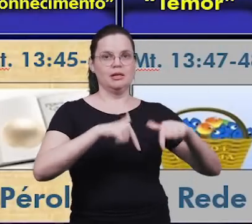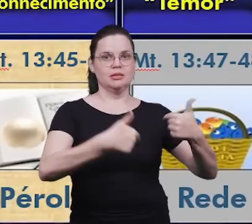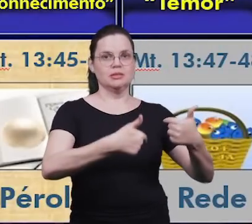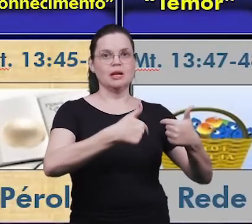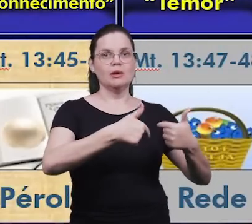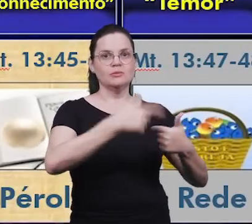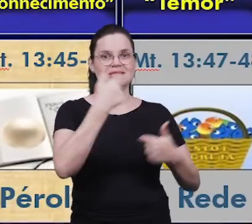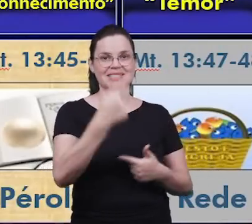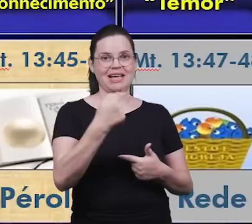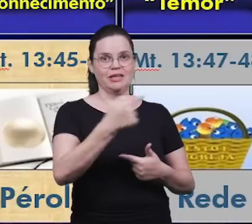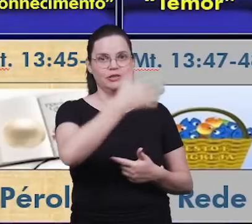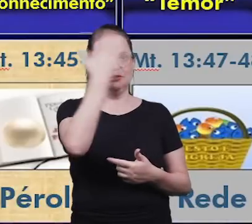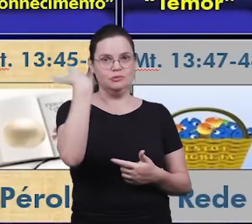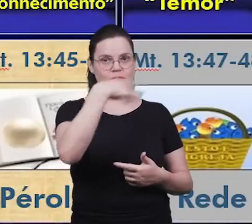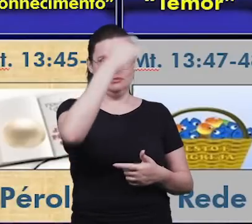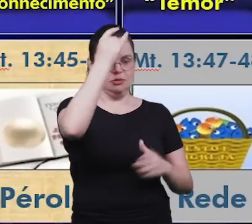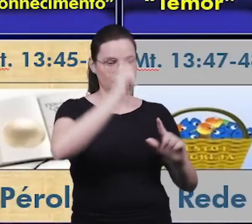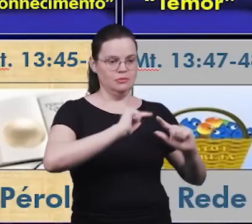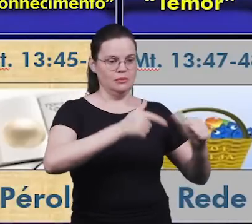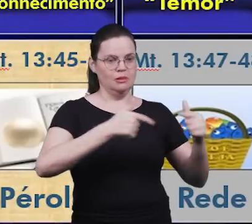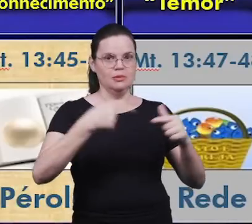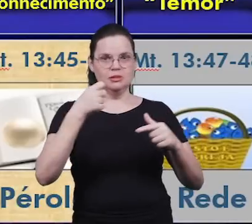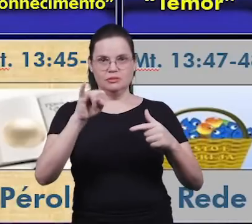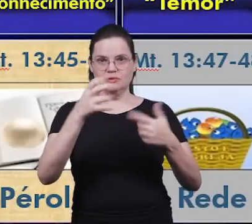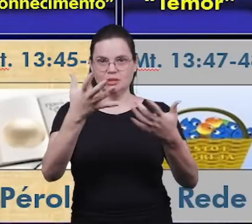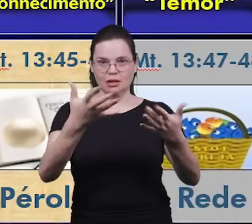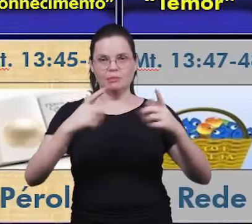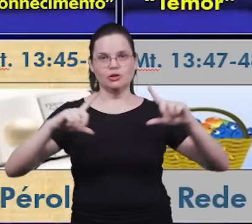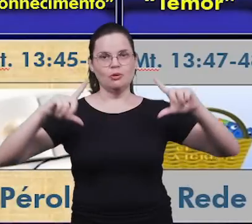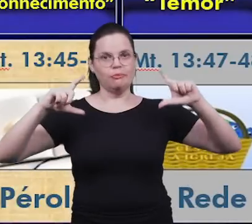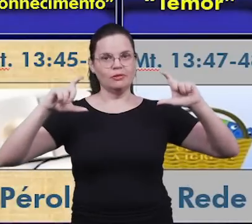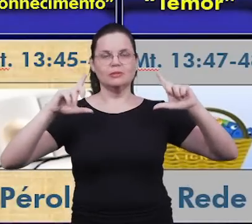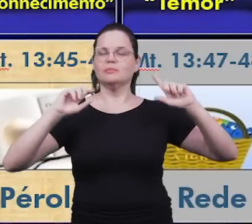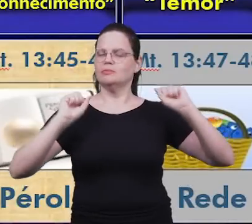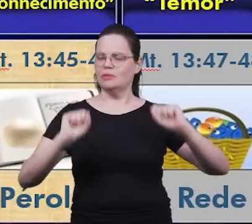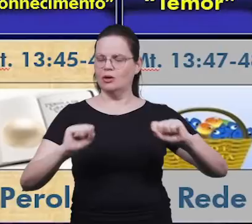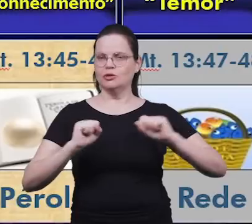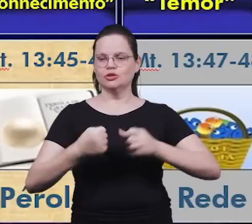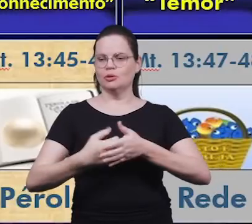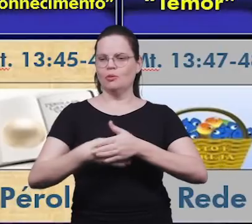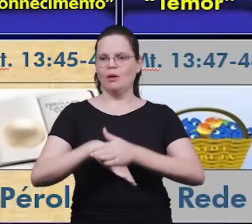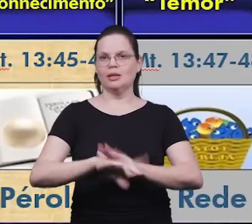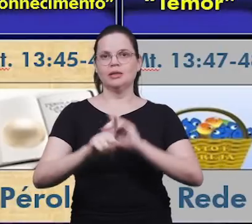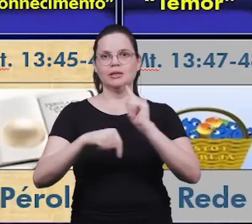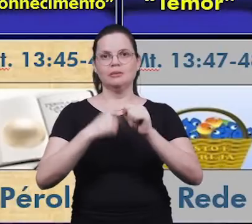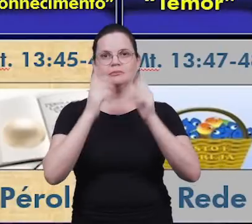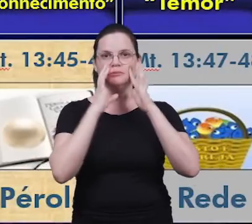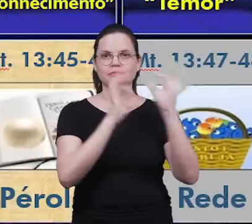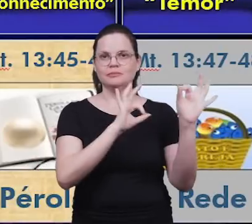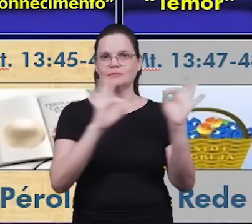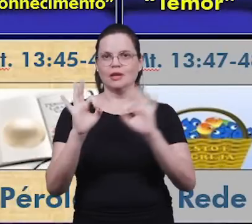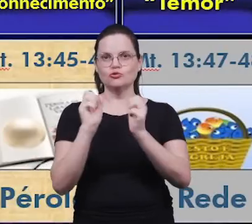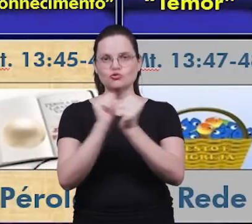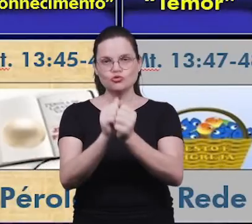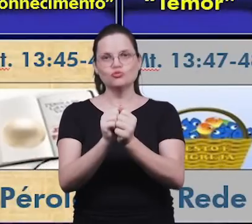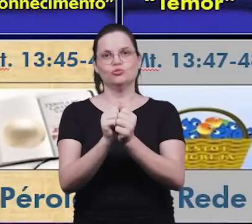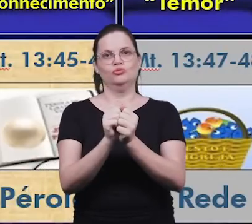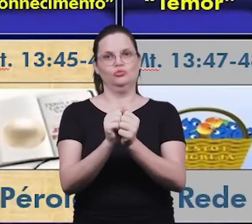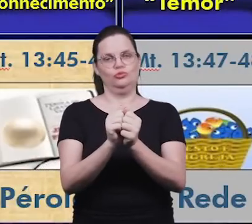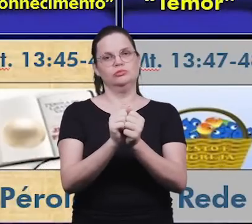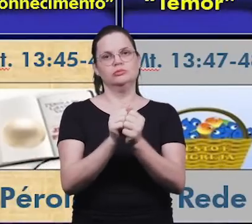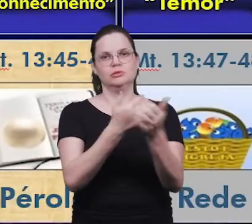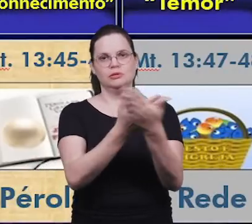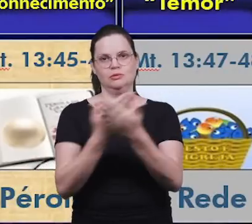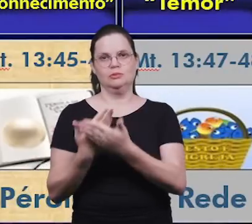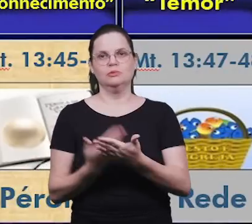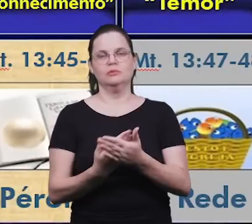quiser, você pode printar essa tela depois, fotografar, para você conseguir acompanhar. A carta à igreja de Sardes fica no livro de Apocalipse,